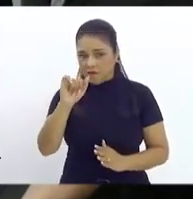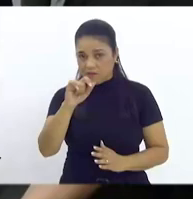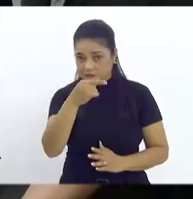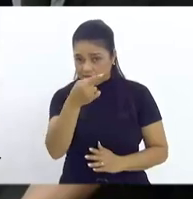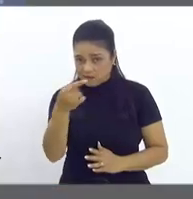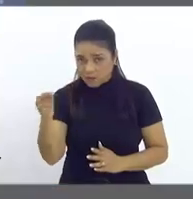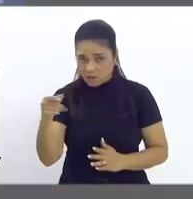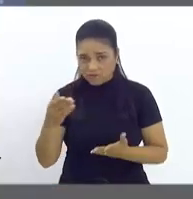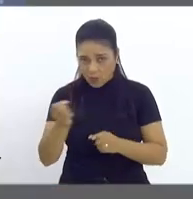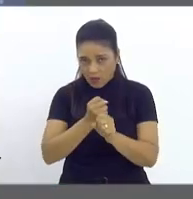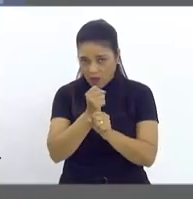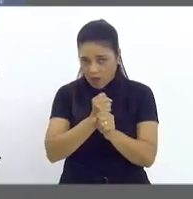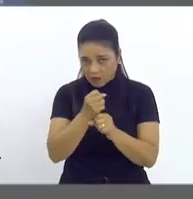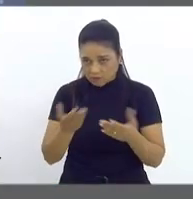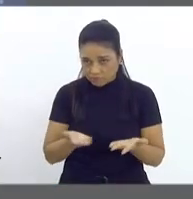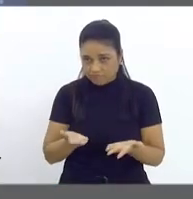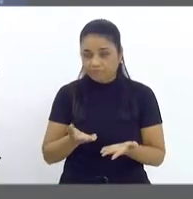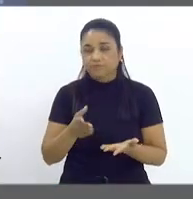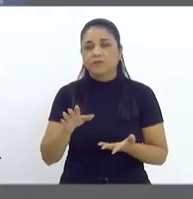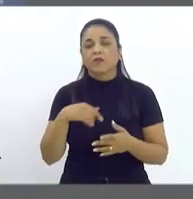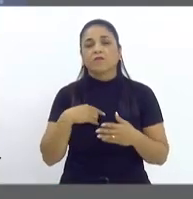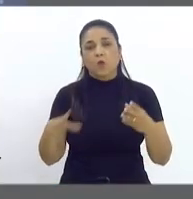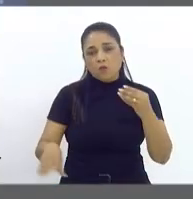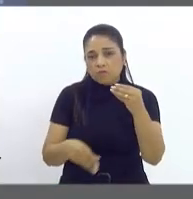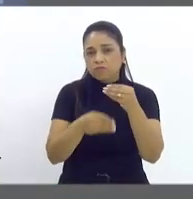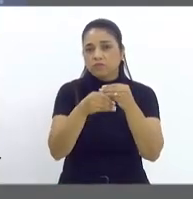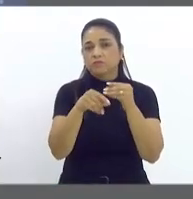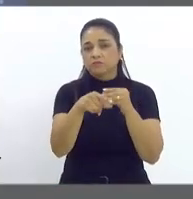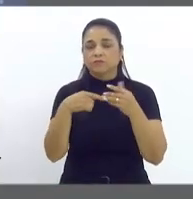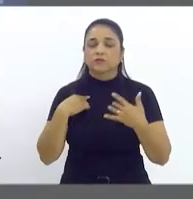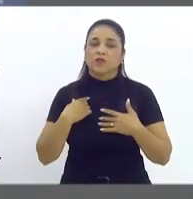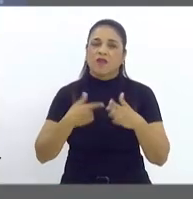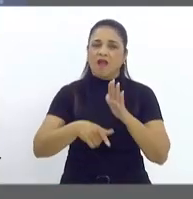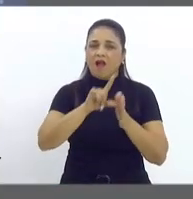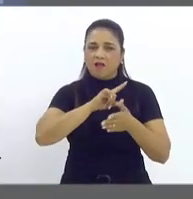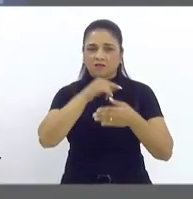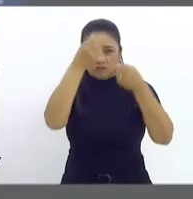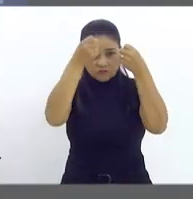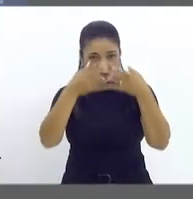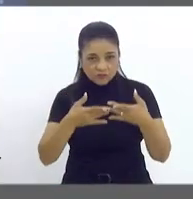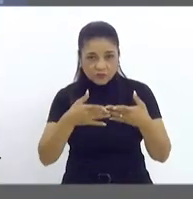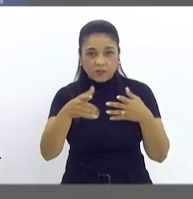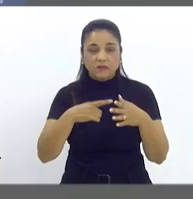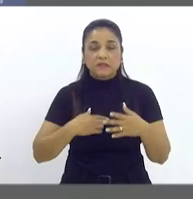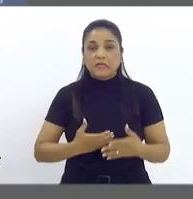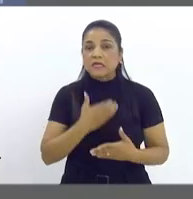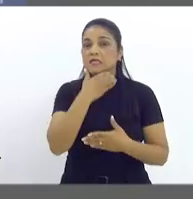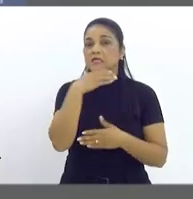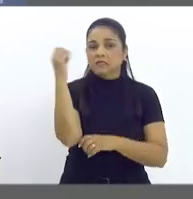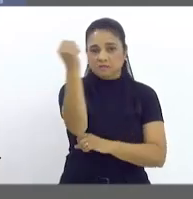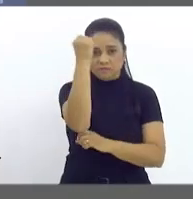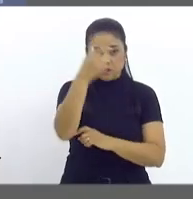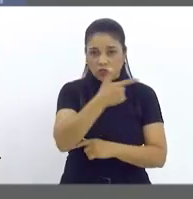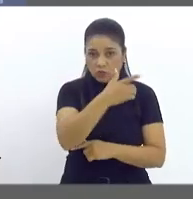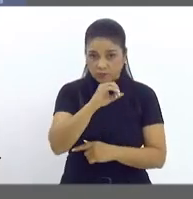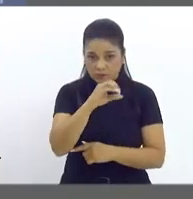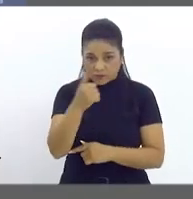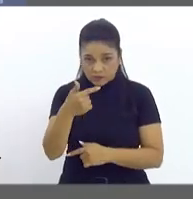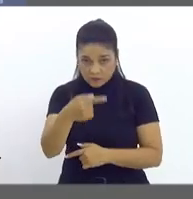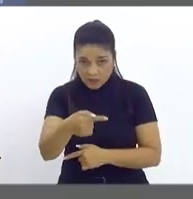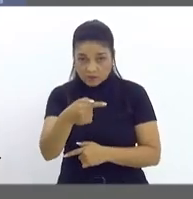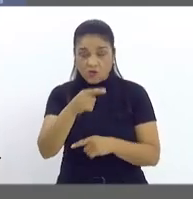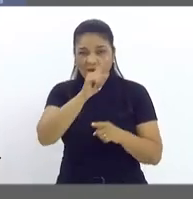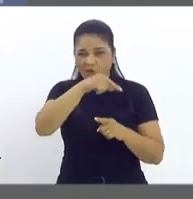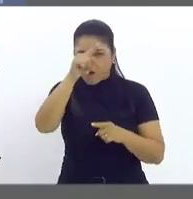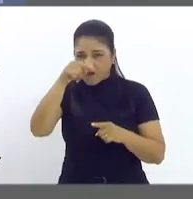E aqui um complemento aí no que eu tinha comentado, né, desde a crise do gás de 2007. É um gráfico assim um